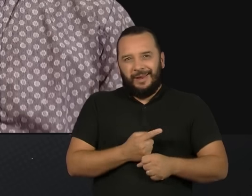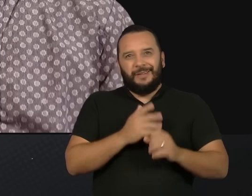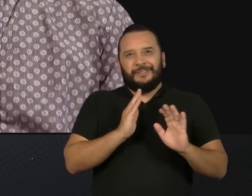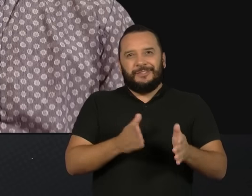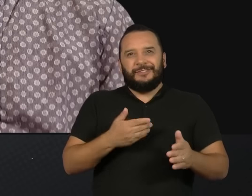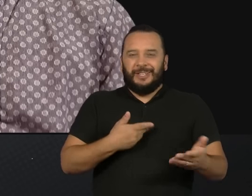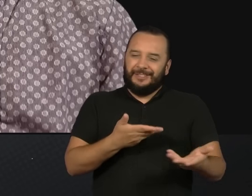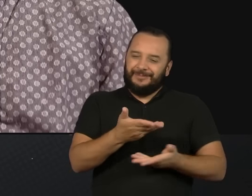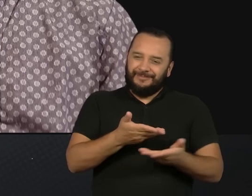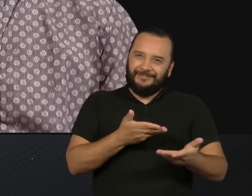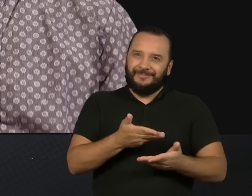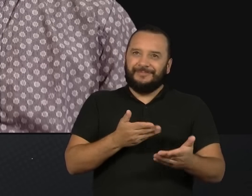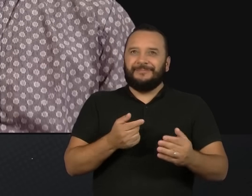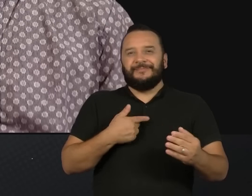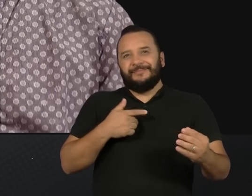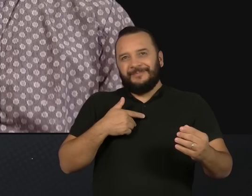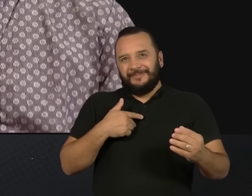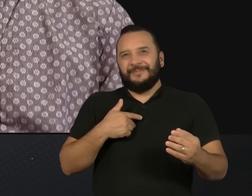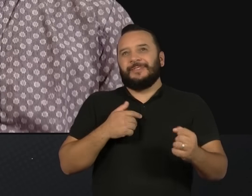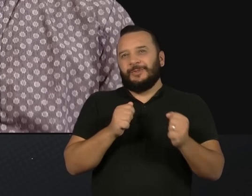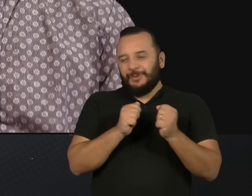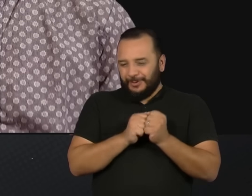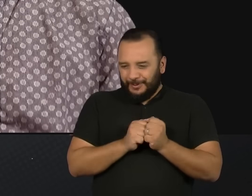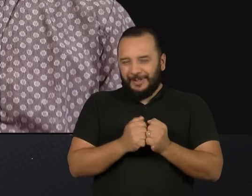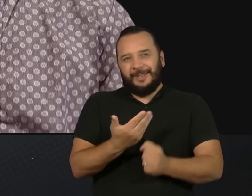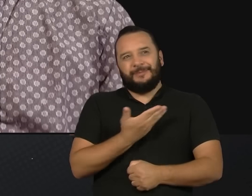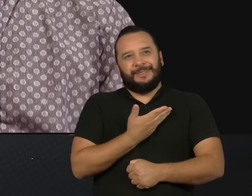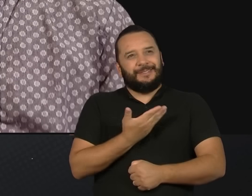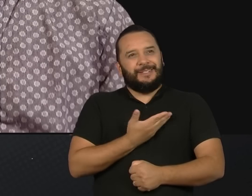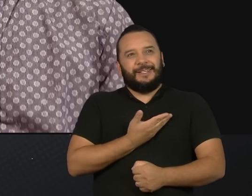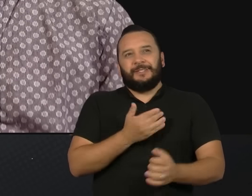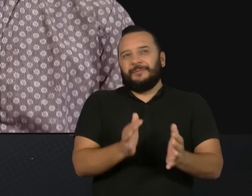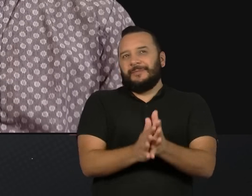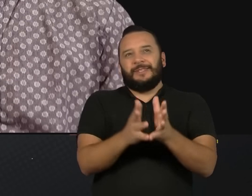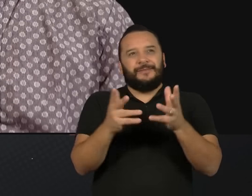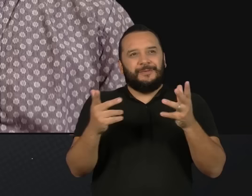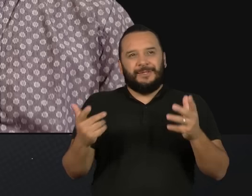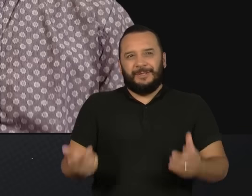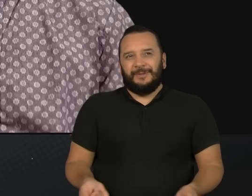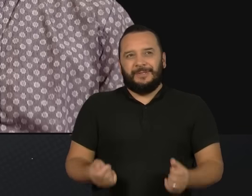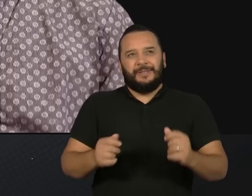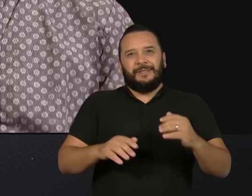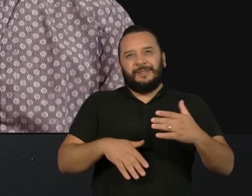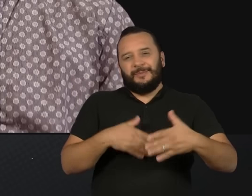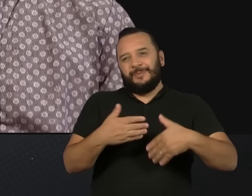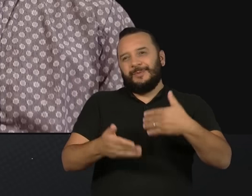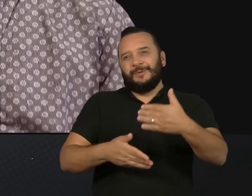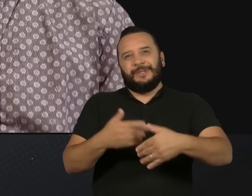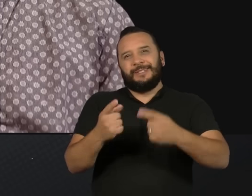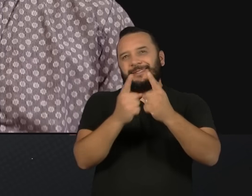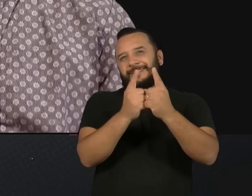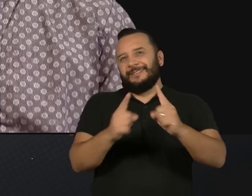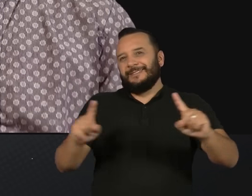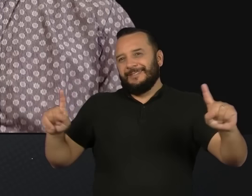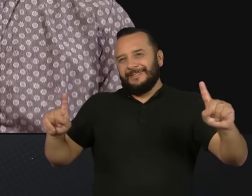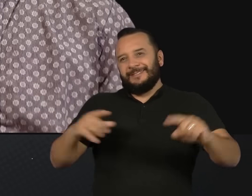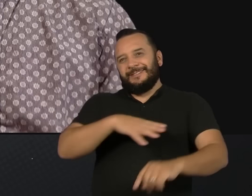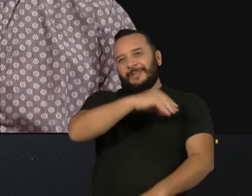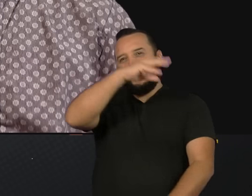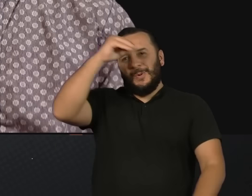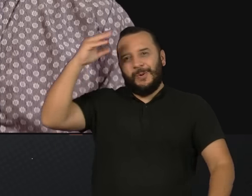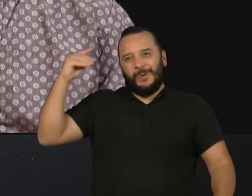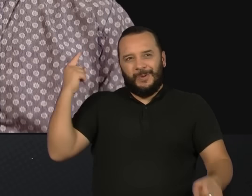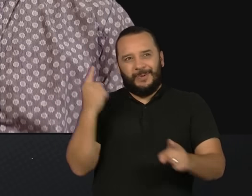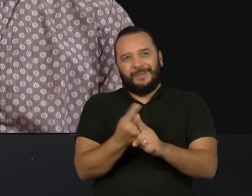e talentos e faz uma amizade maravilhosa e fica um tempão depois sem conseguir se encontrar novamente.